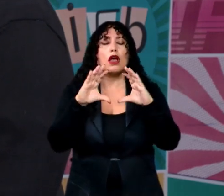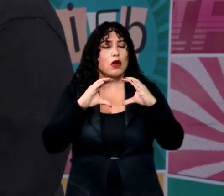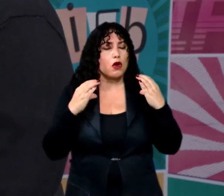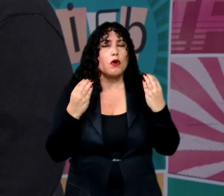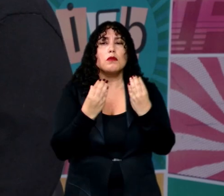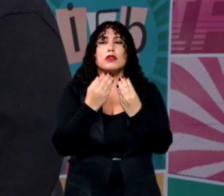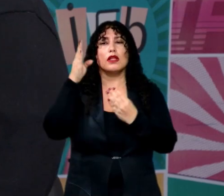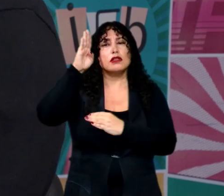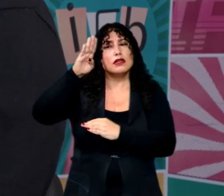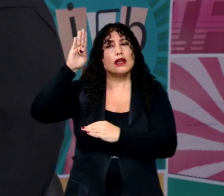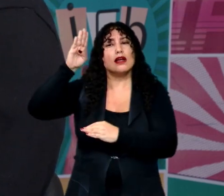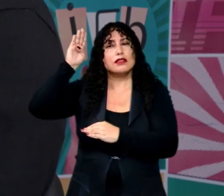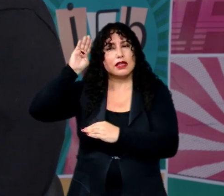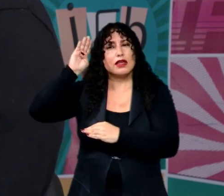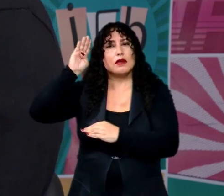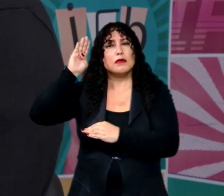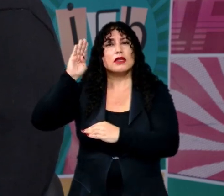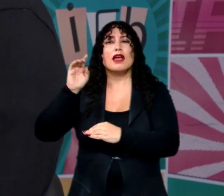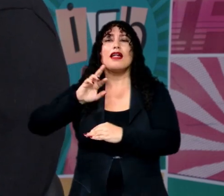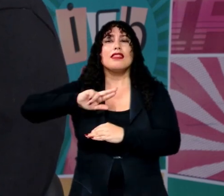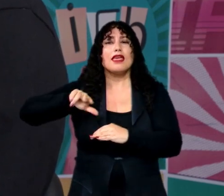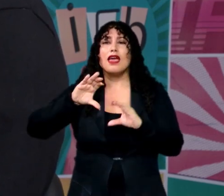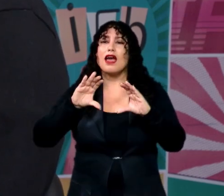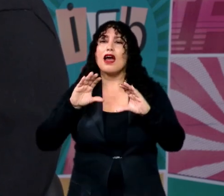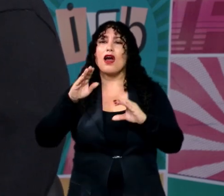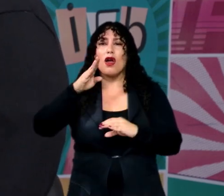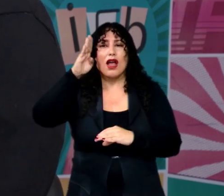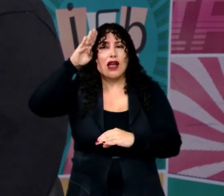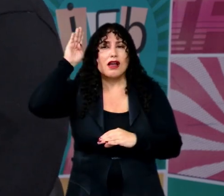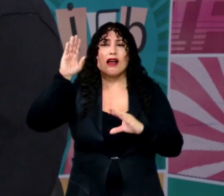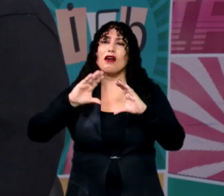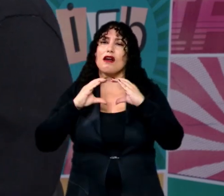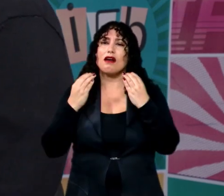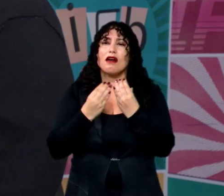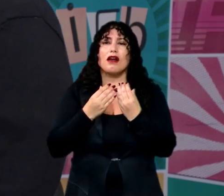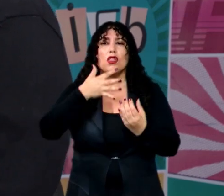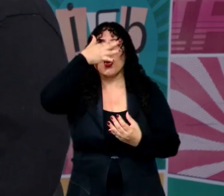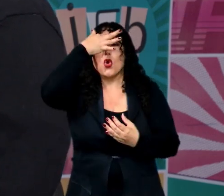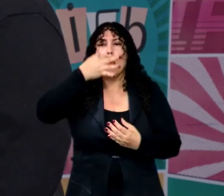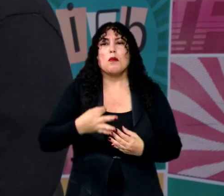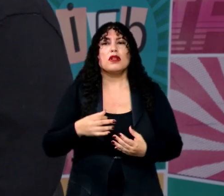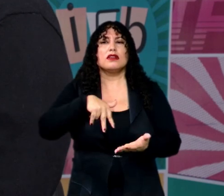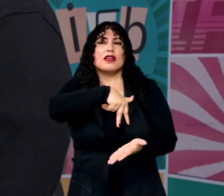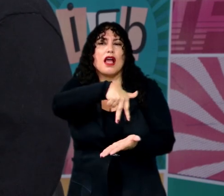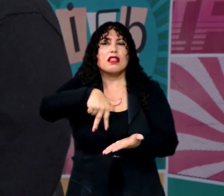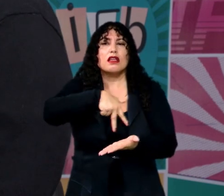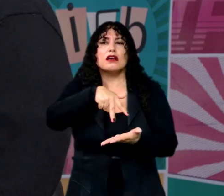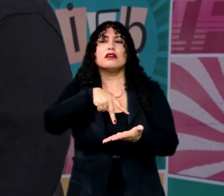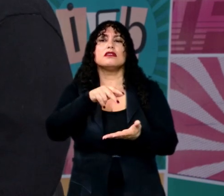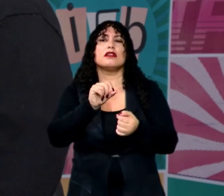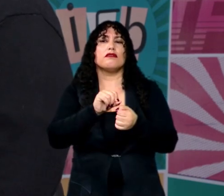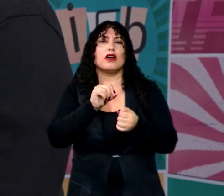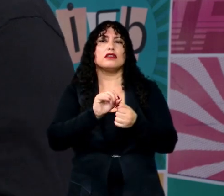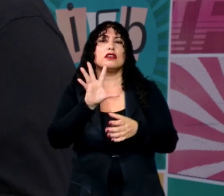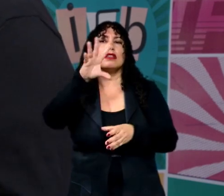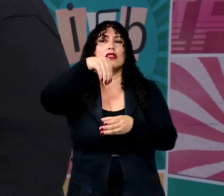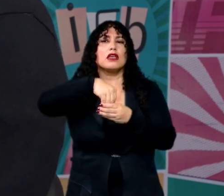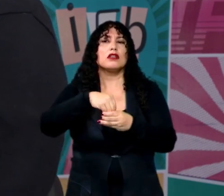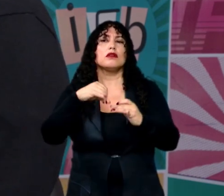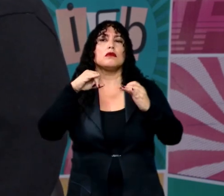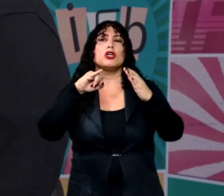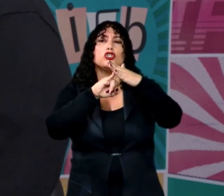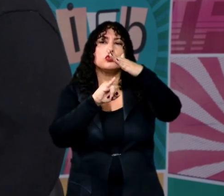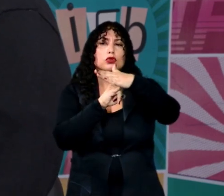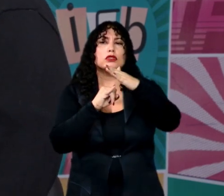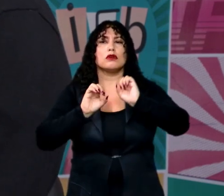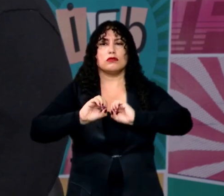comunidade acadêmica, nem a comunidade acadêmica compreende o que a dança está fazendo numa instituição de